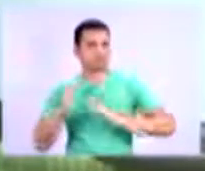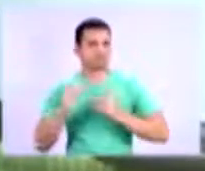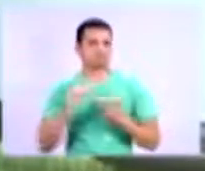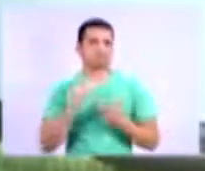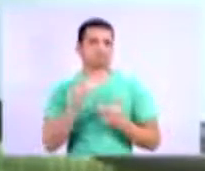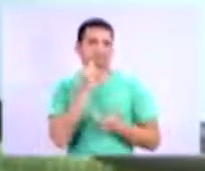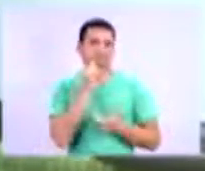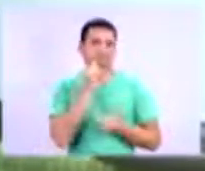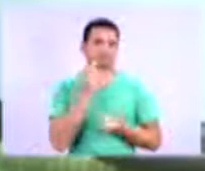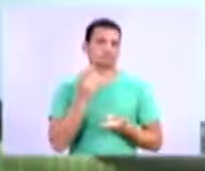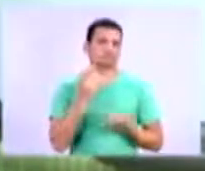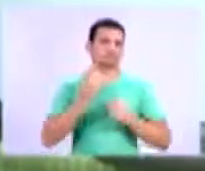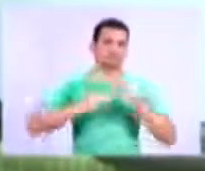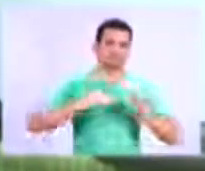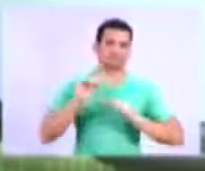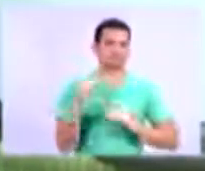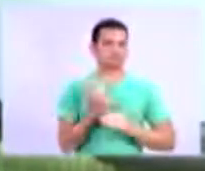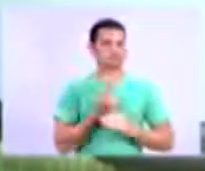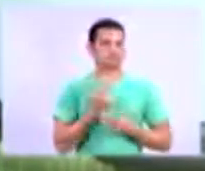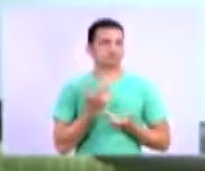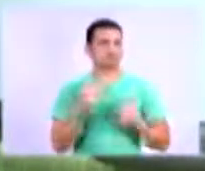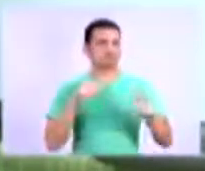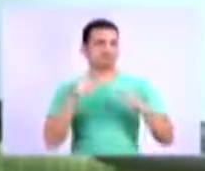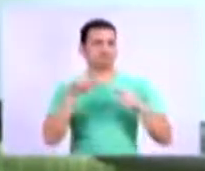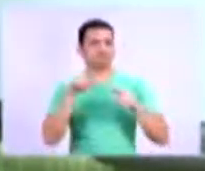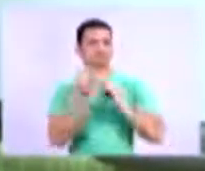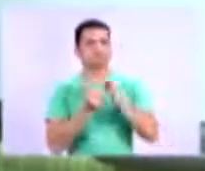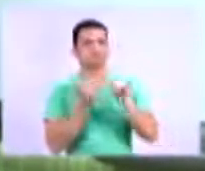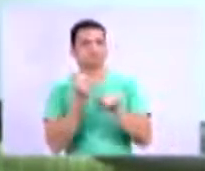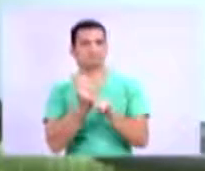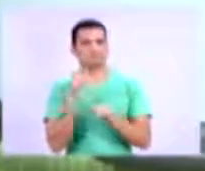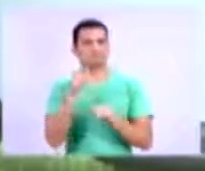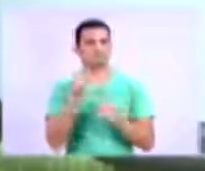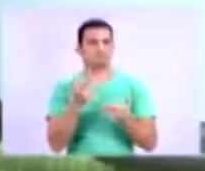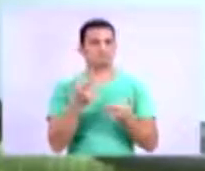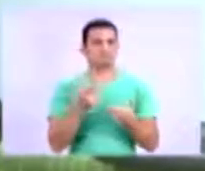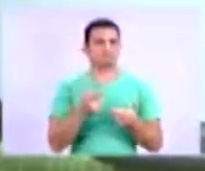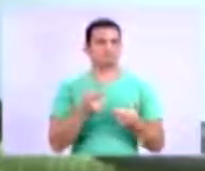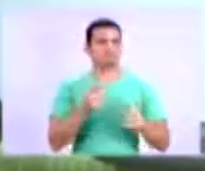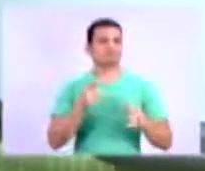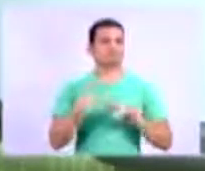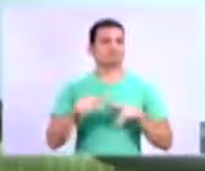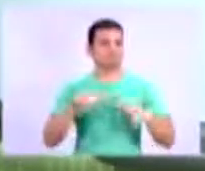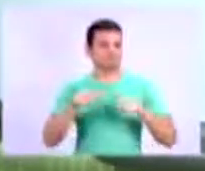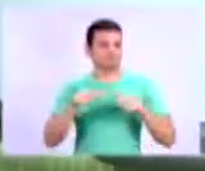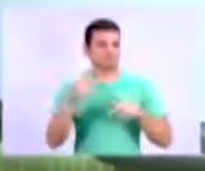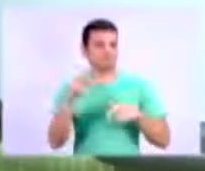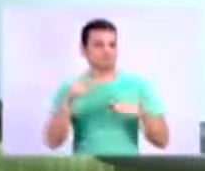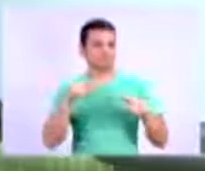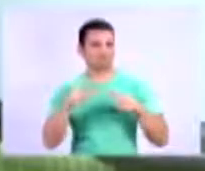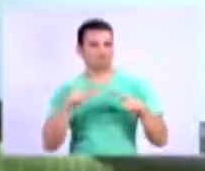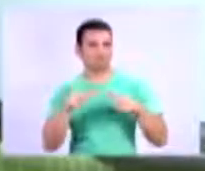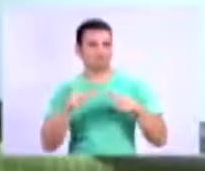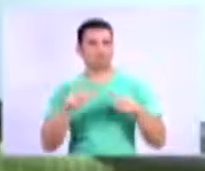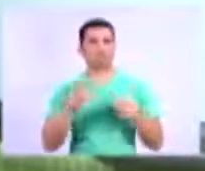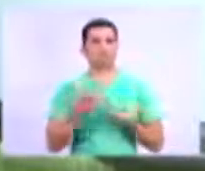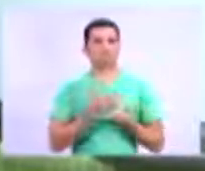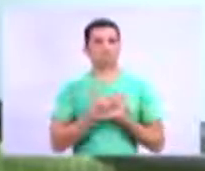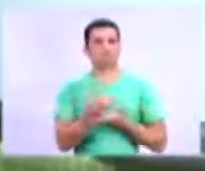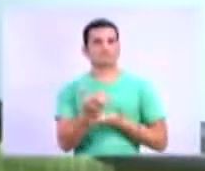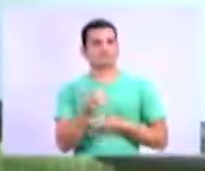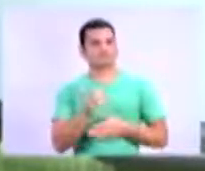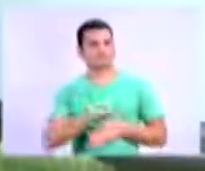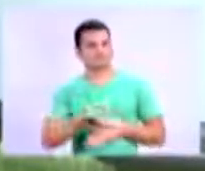que é o trabalho com a internet, né, você vai estar desempenhando o seu trabalho a partir de um